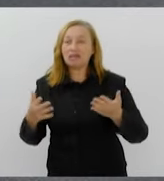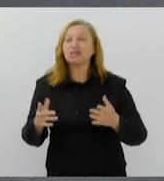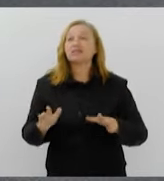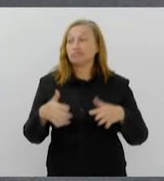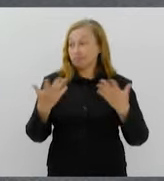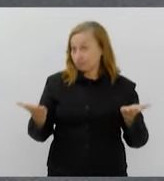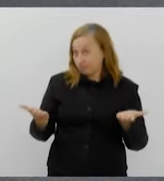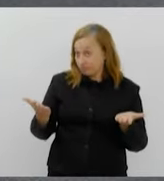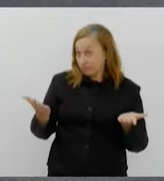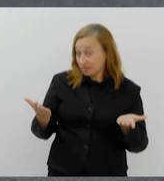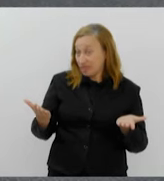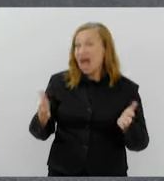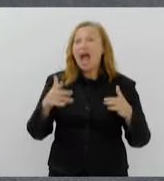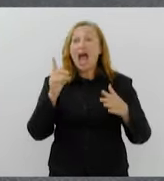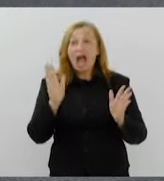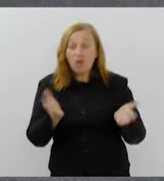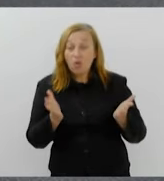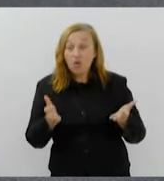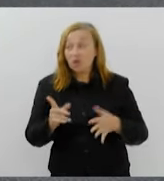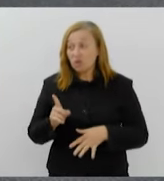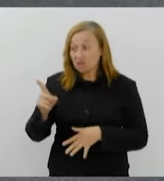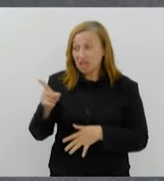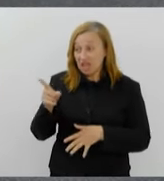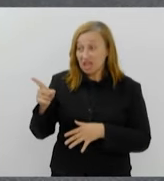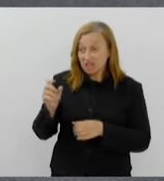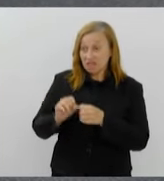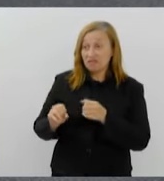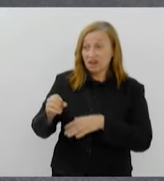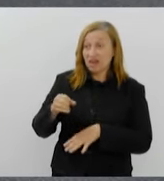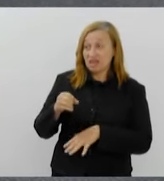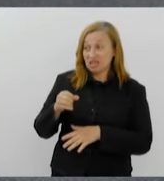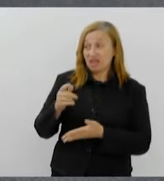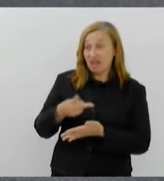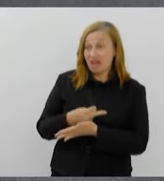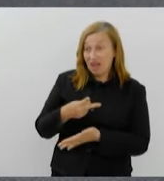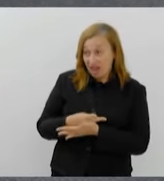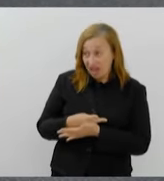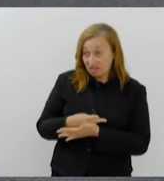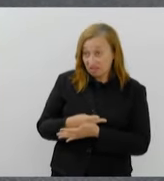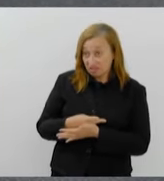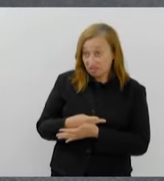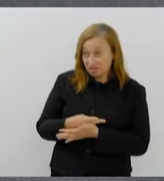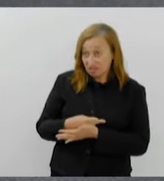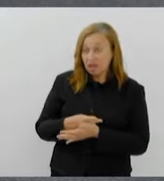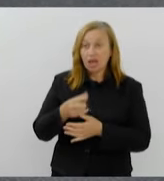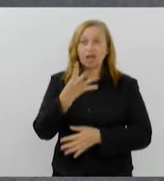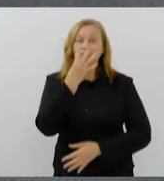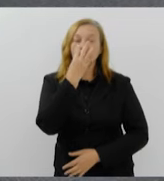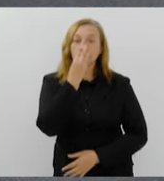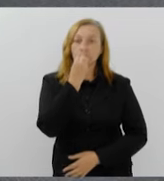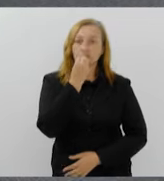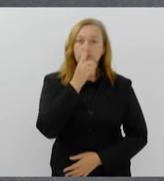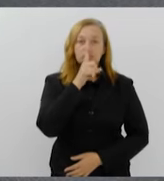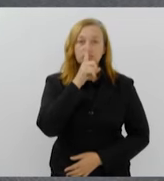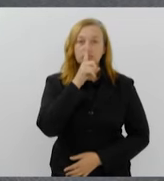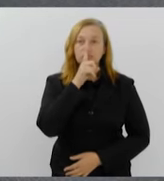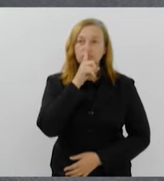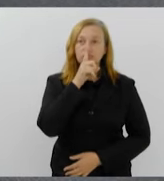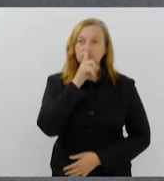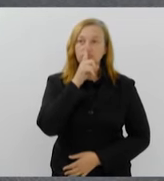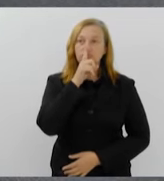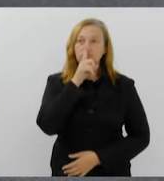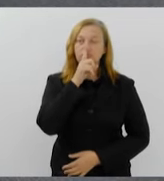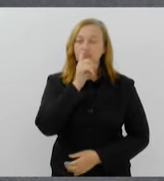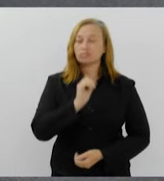né se envolvendo falando as neiras por aí mas quando é praticado por eles eles se Calam ficam mudos então